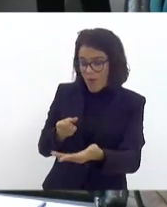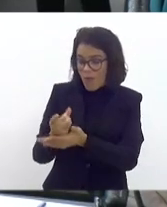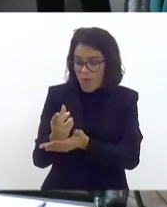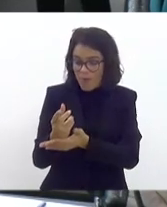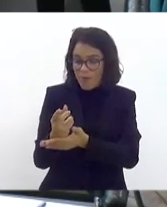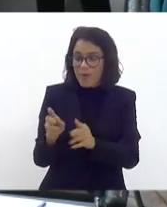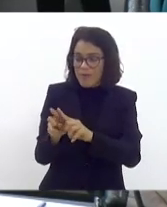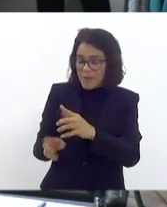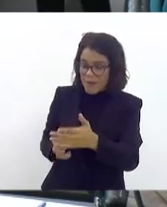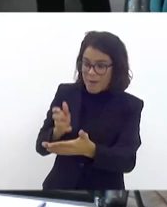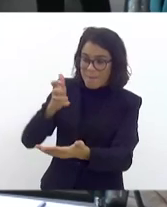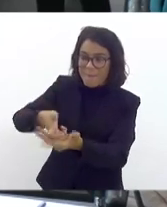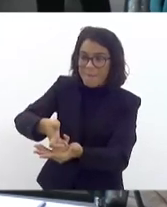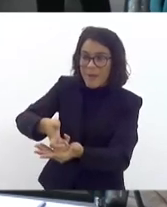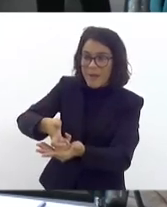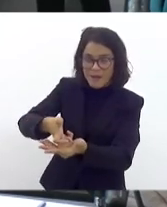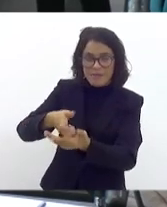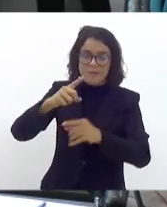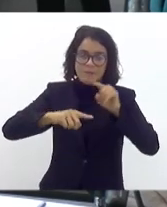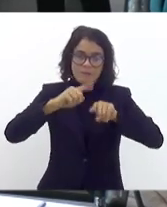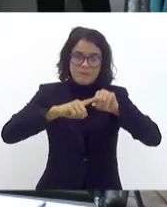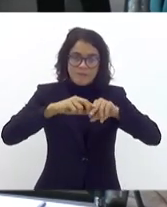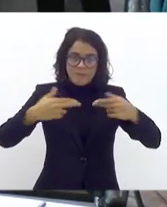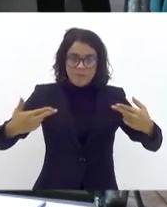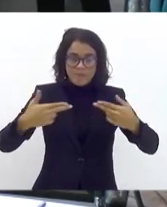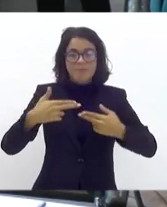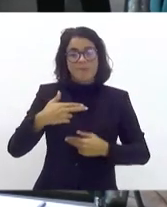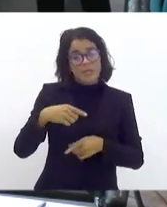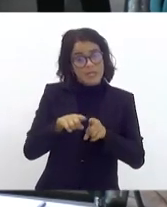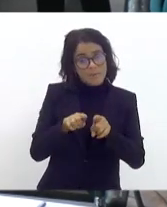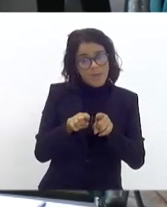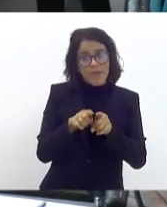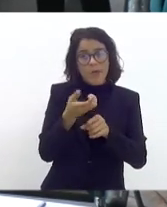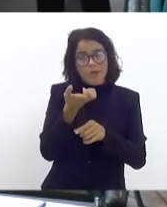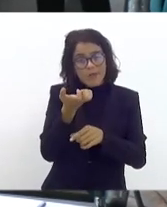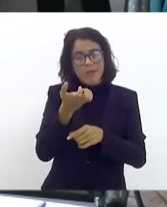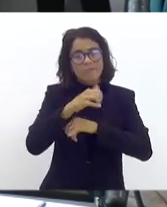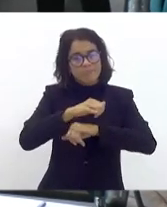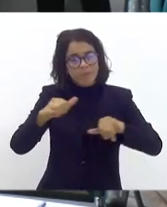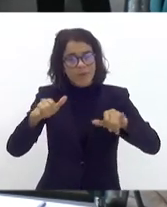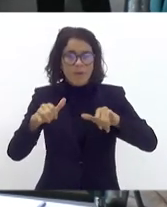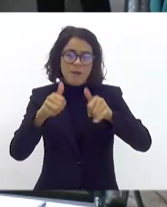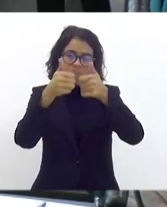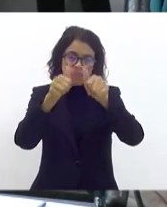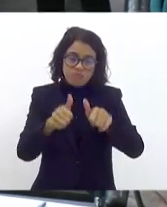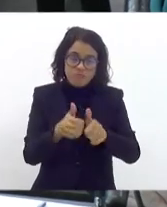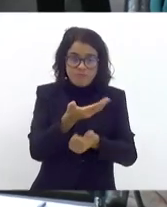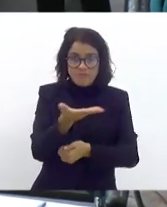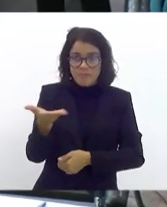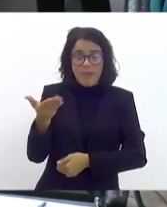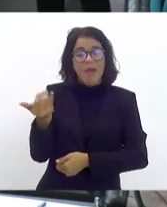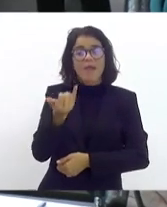pelo produto. Então, eu considerei aqui, estou considerando e queria colocar para apreciação dos senhores,